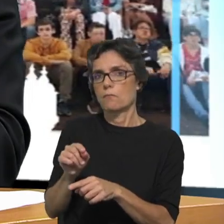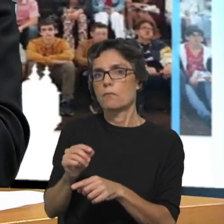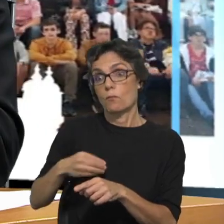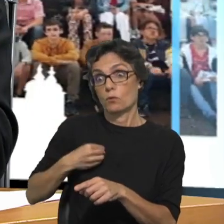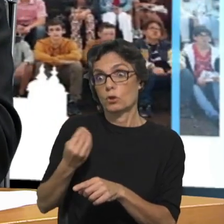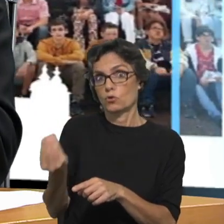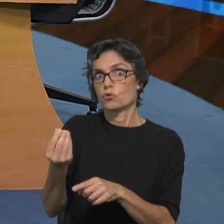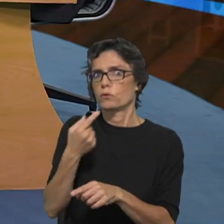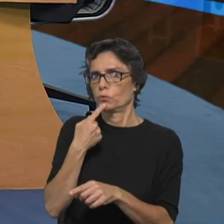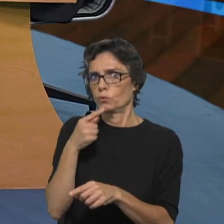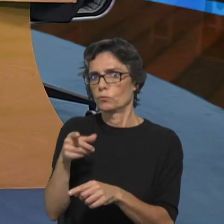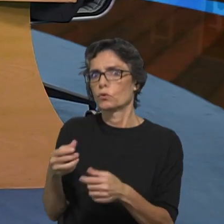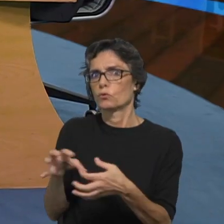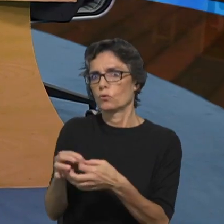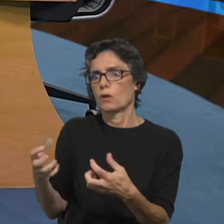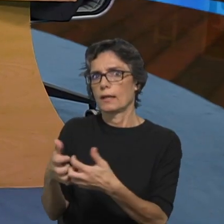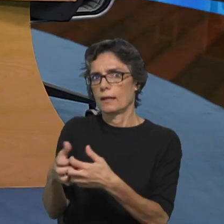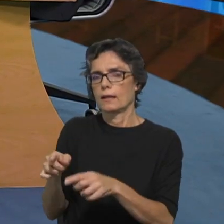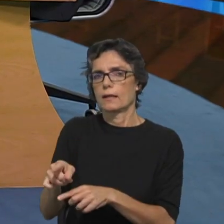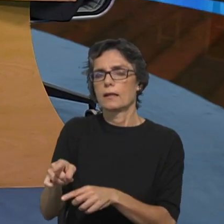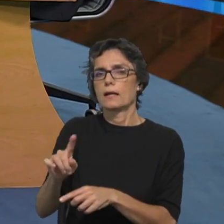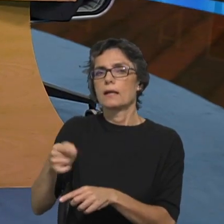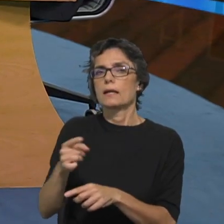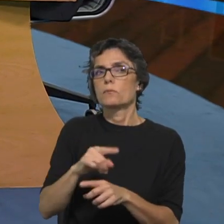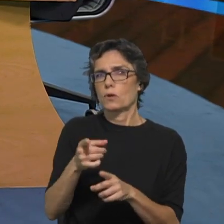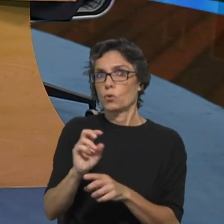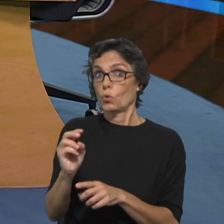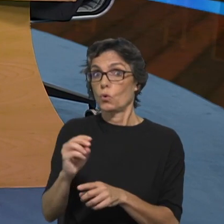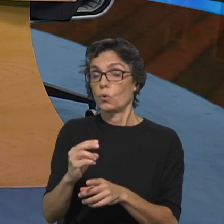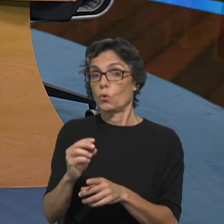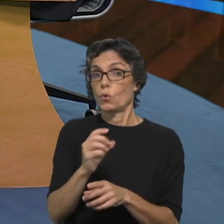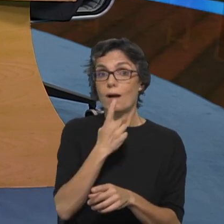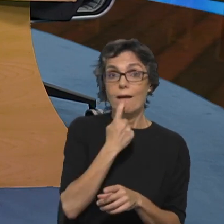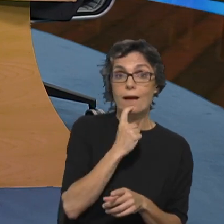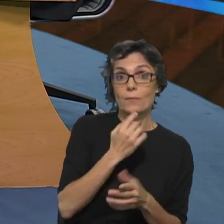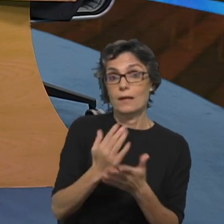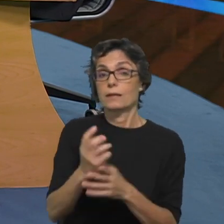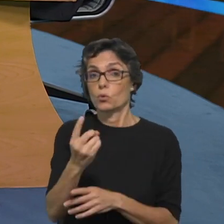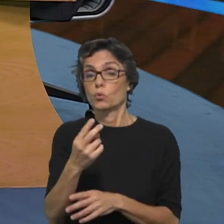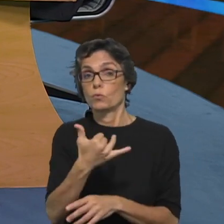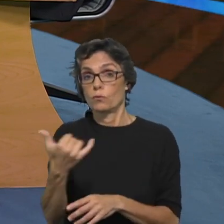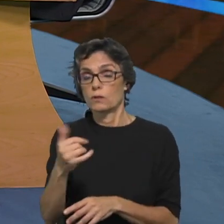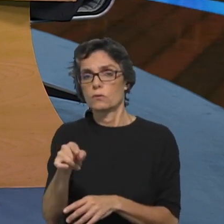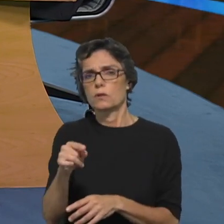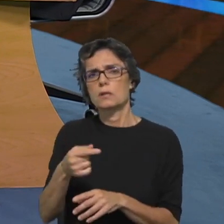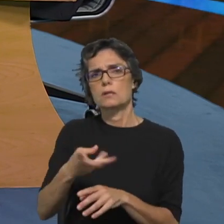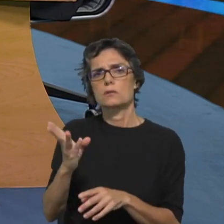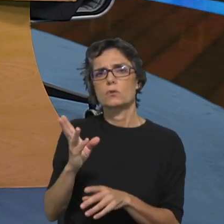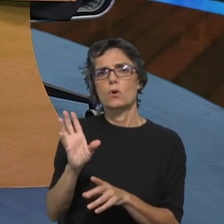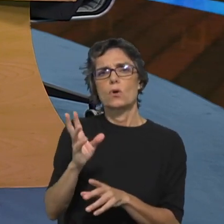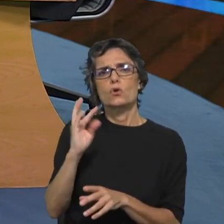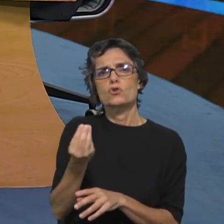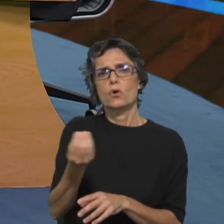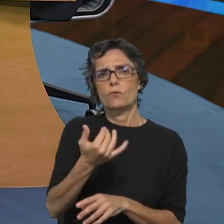jovens, mas abril a outubro de 22, e temos aqui uma amostra de 2.480 jovens, com